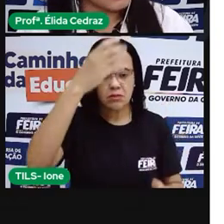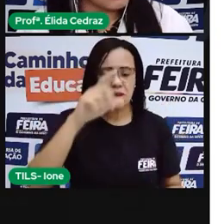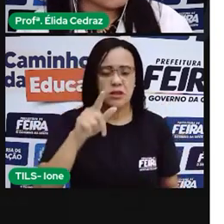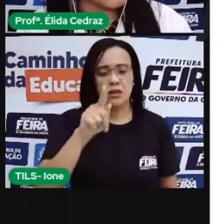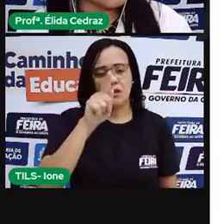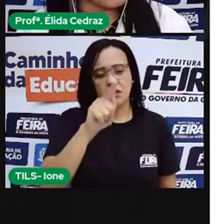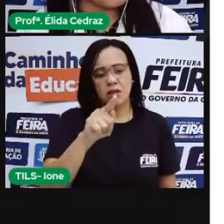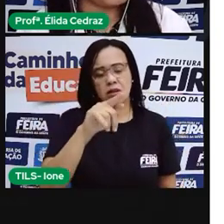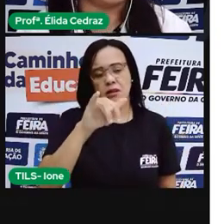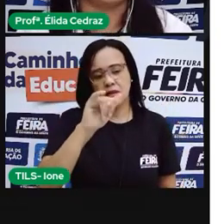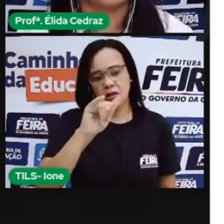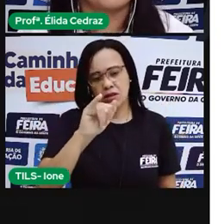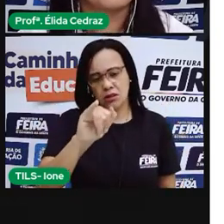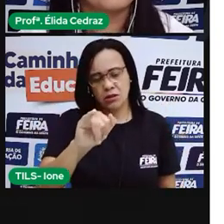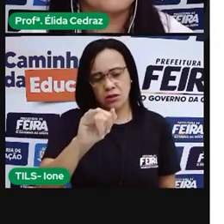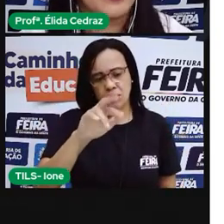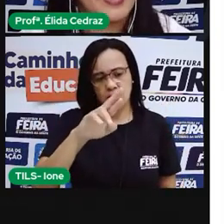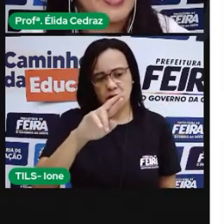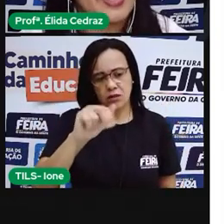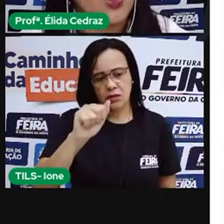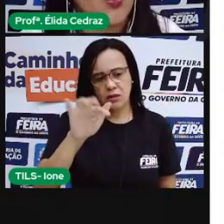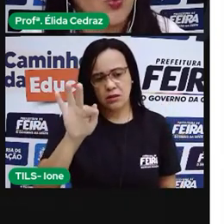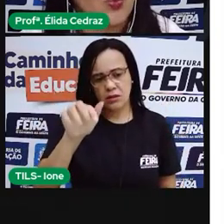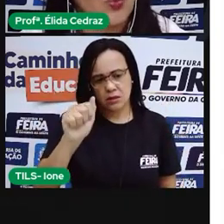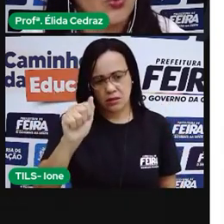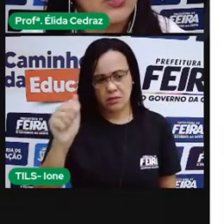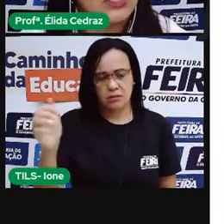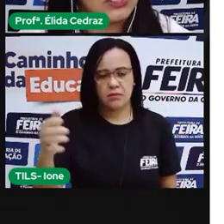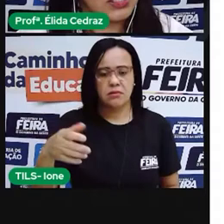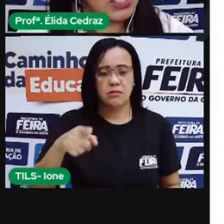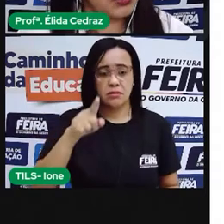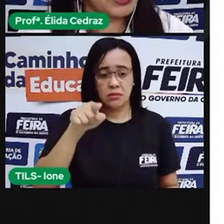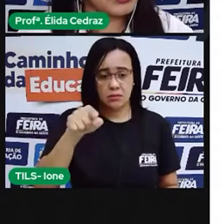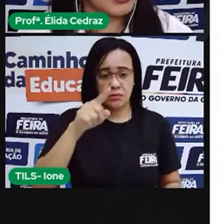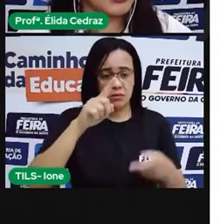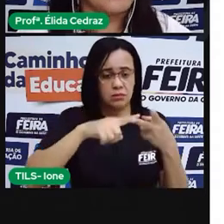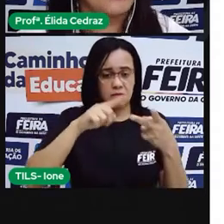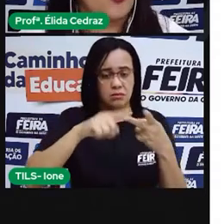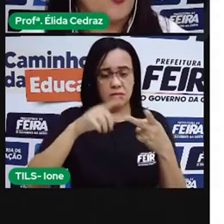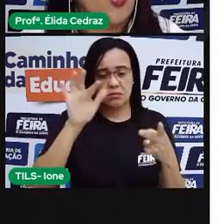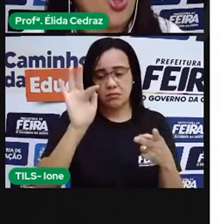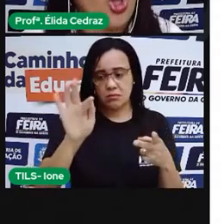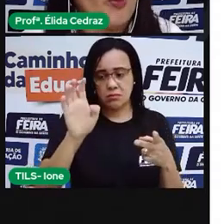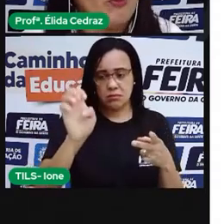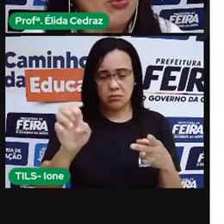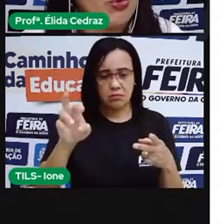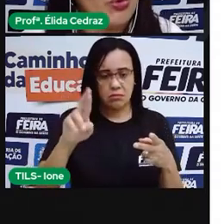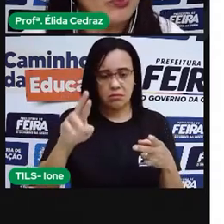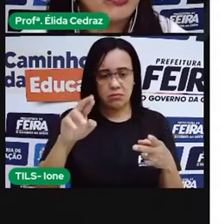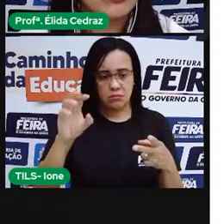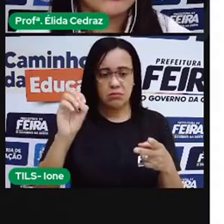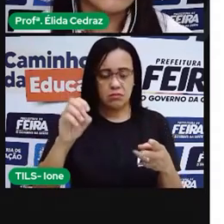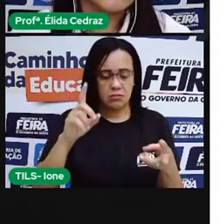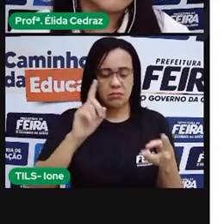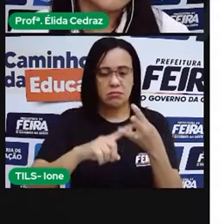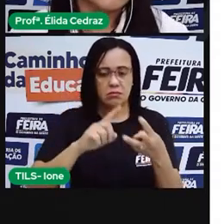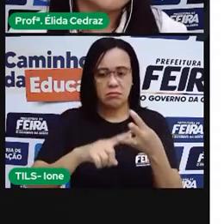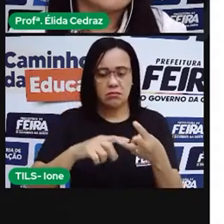Girafa. E o segundo? Ferro. E o terceiro? Robô.